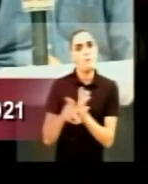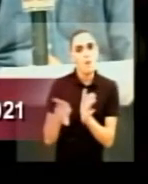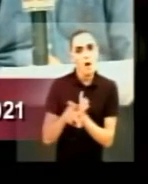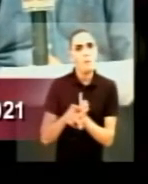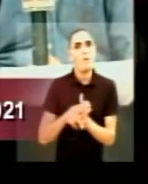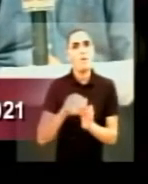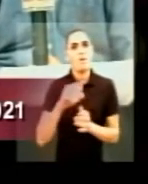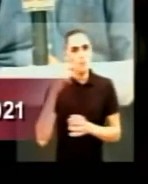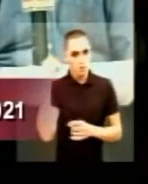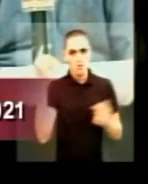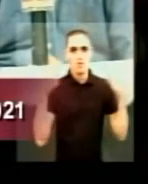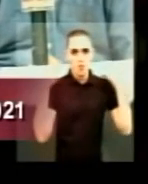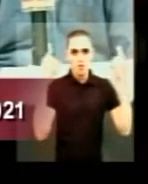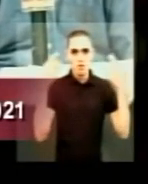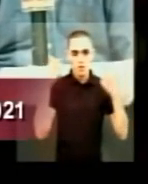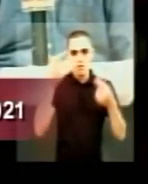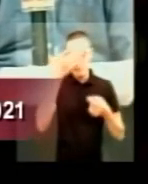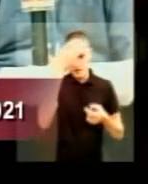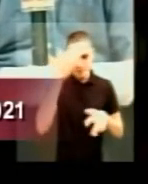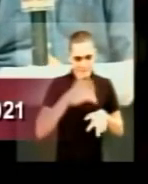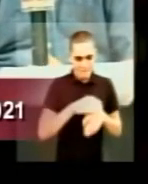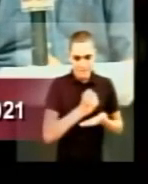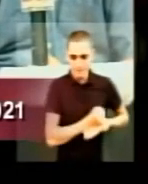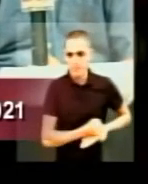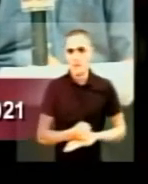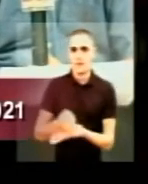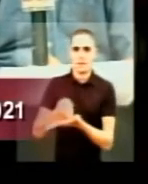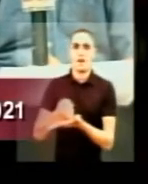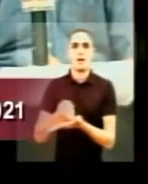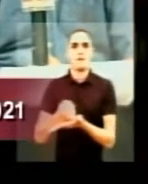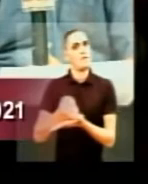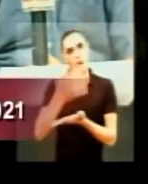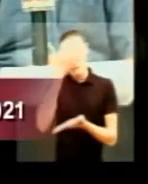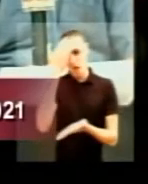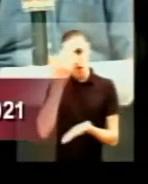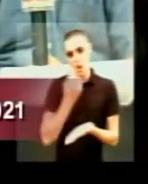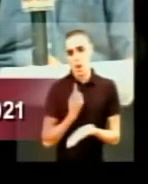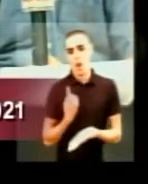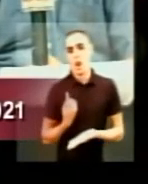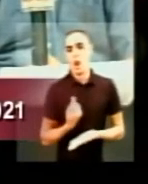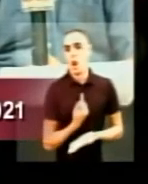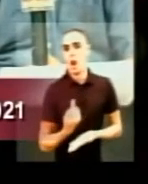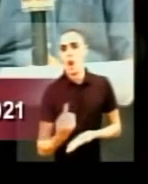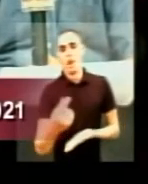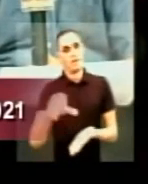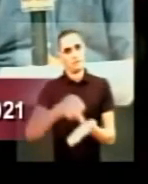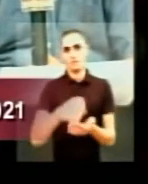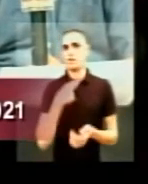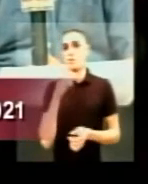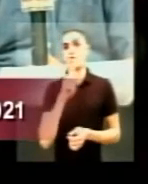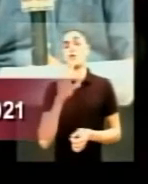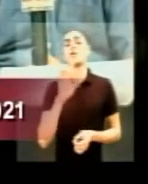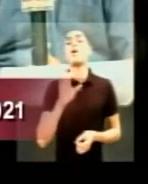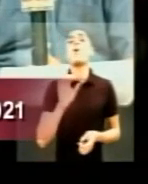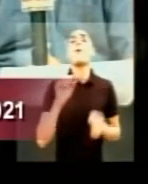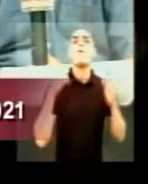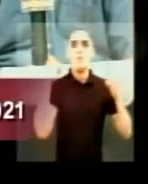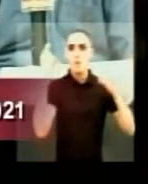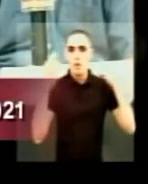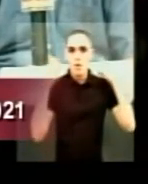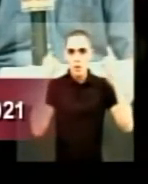SAMU, tá? E esses pacientes vão seguir o fluxo saindo das